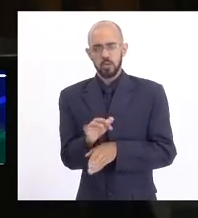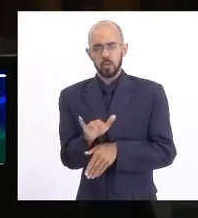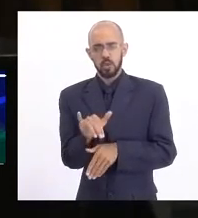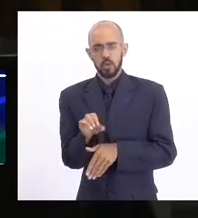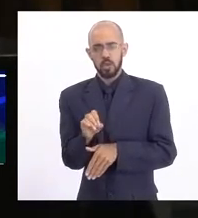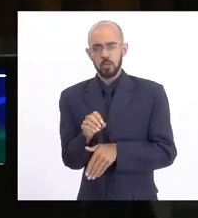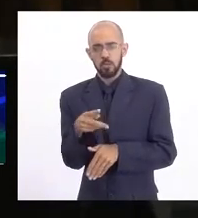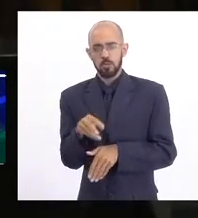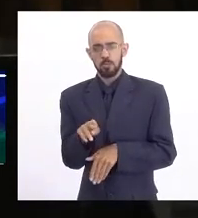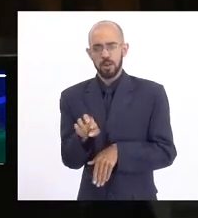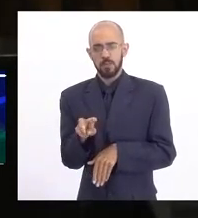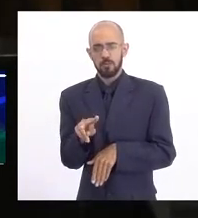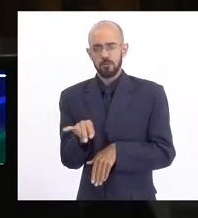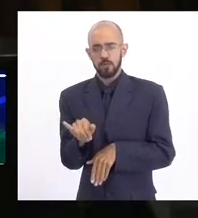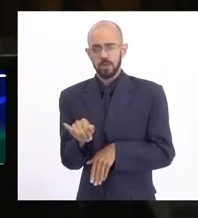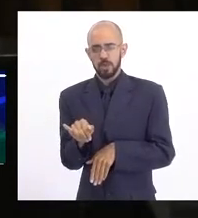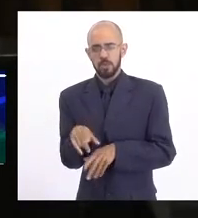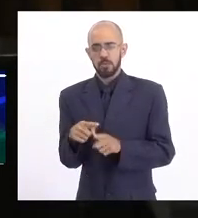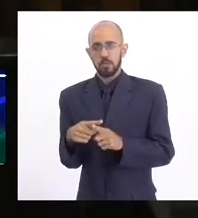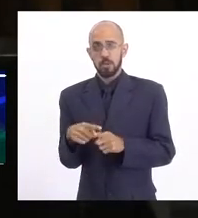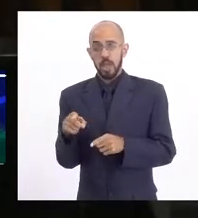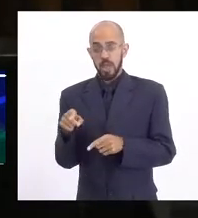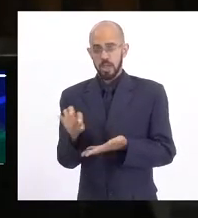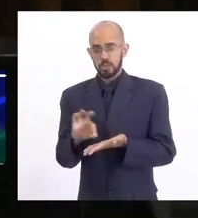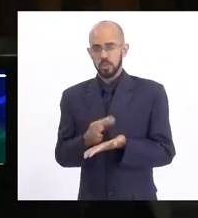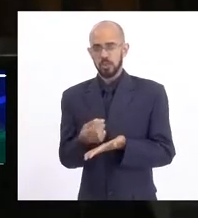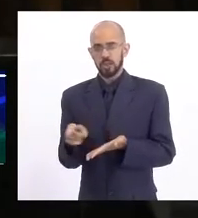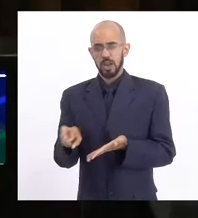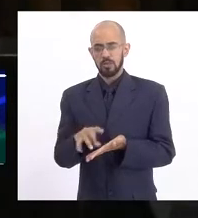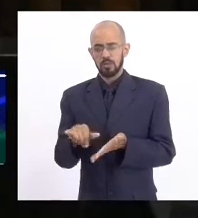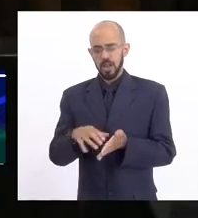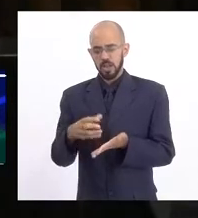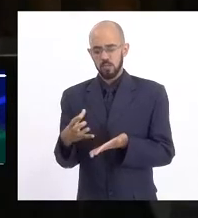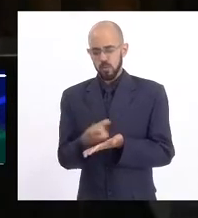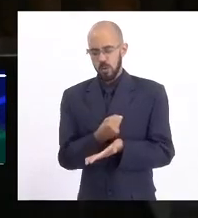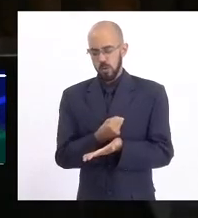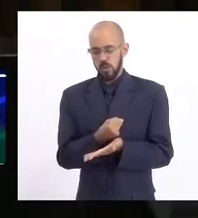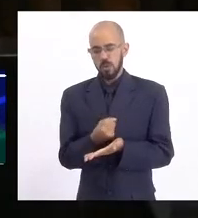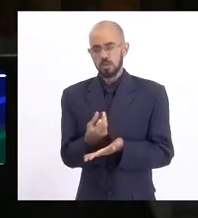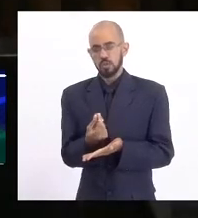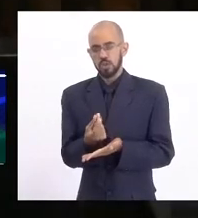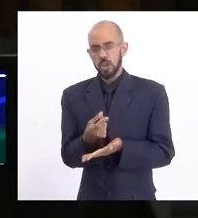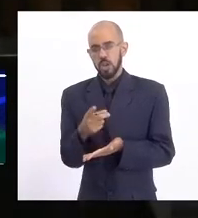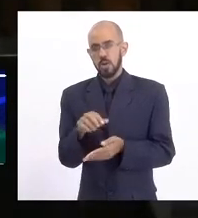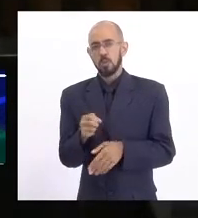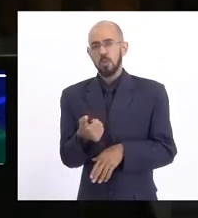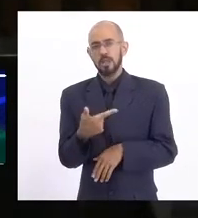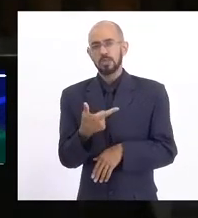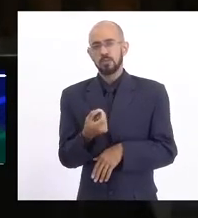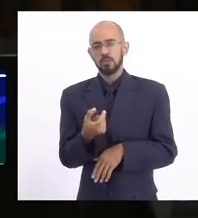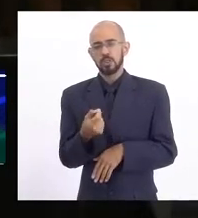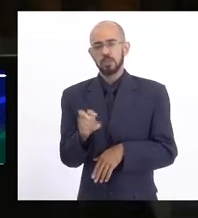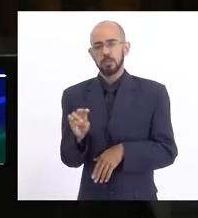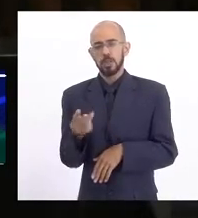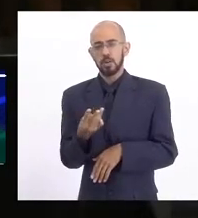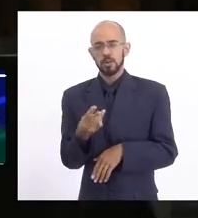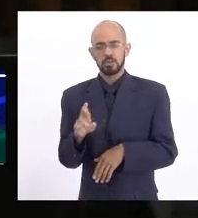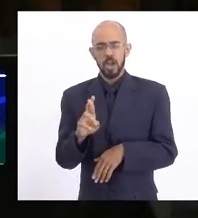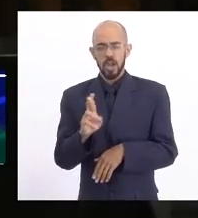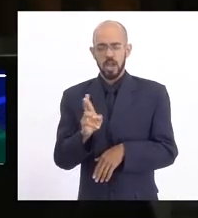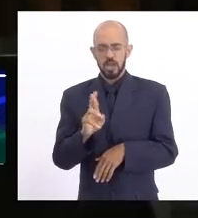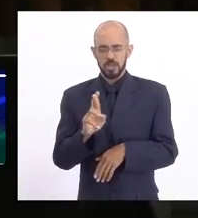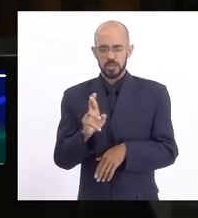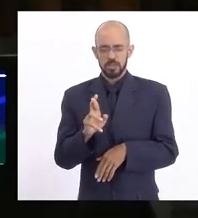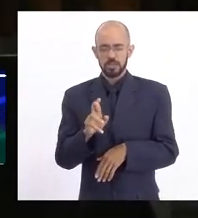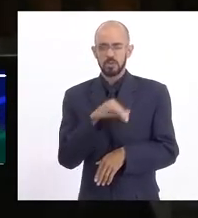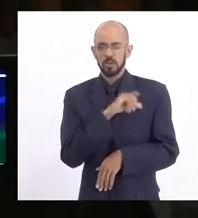contrato de Delaware ainda vai drenar dos cofres públicos do Rio de Janeiro quase mais 20 bilhões de reais. Tem gente que